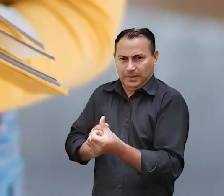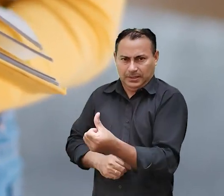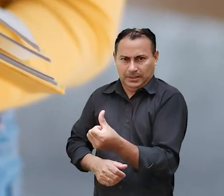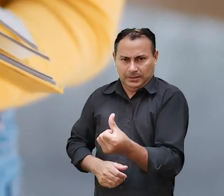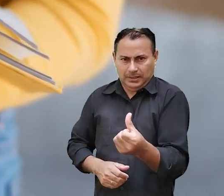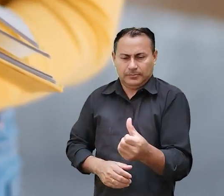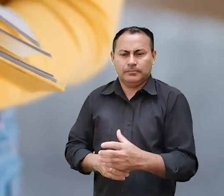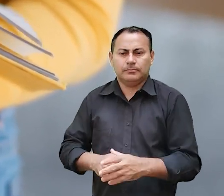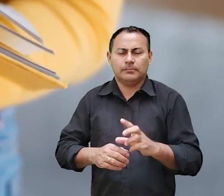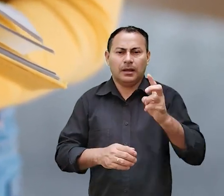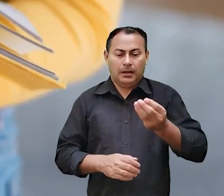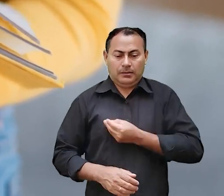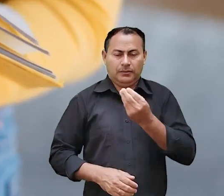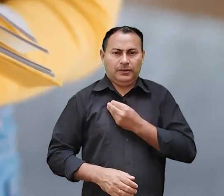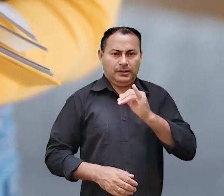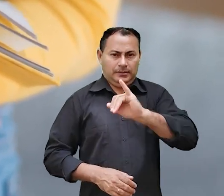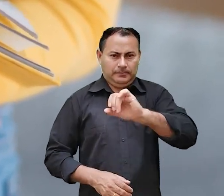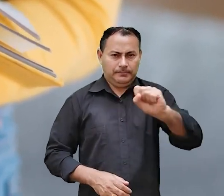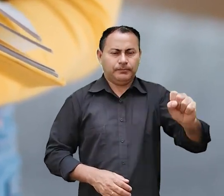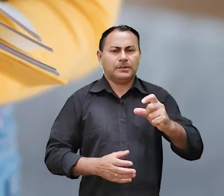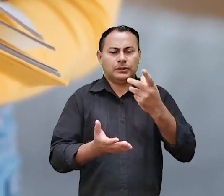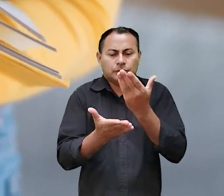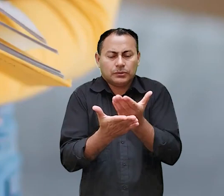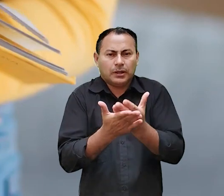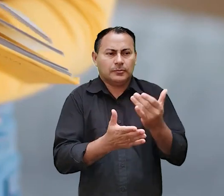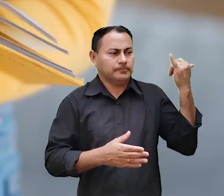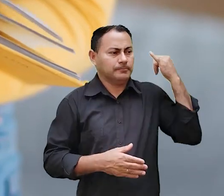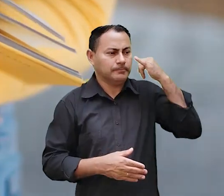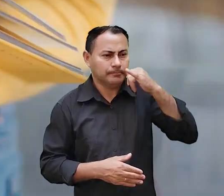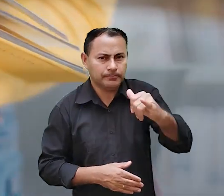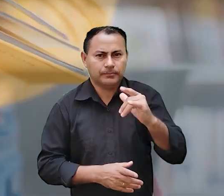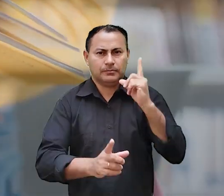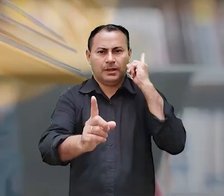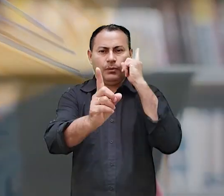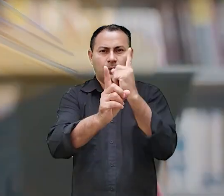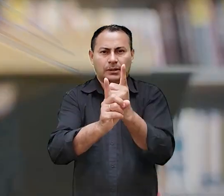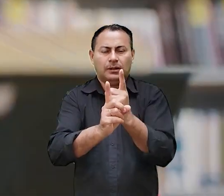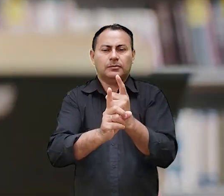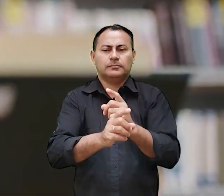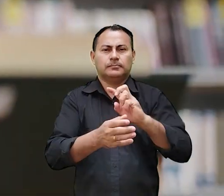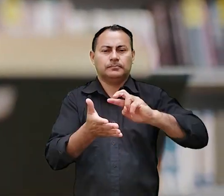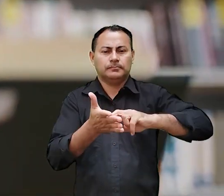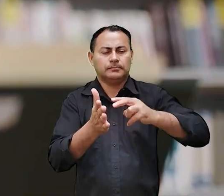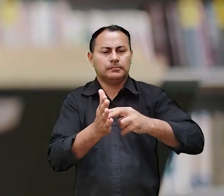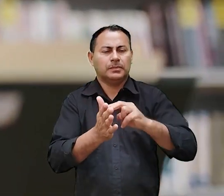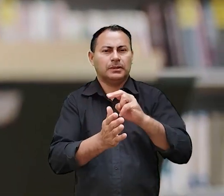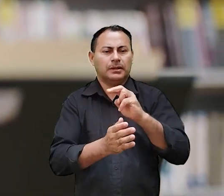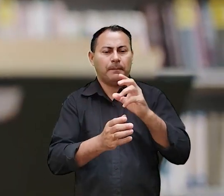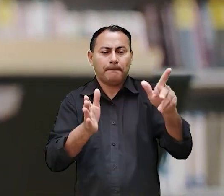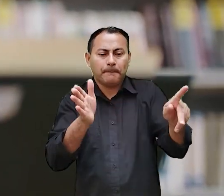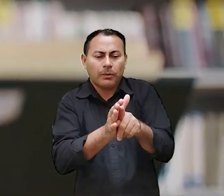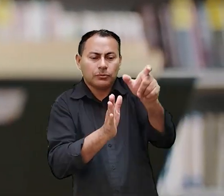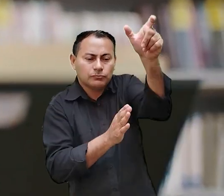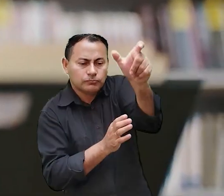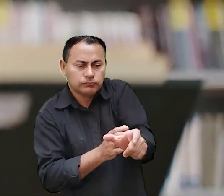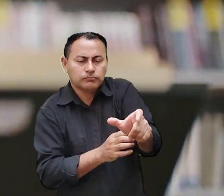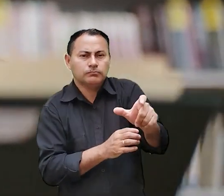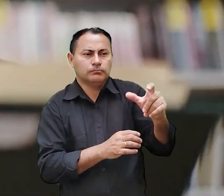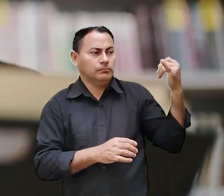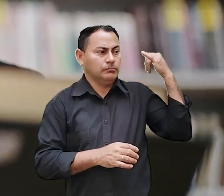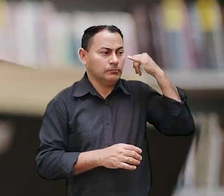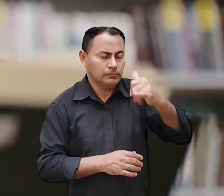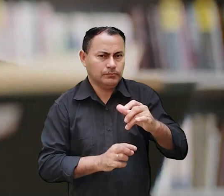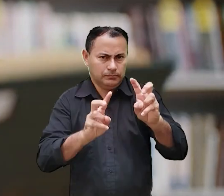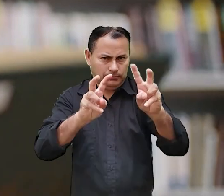considerarmos a vida de Isaías e estudarmos suas profecias encontraremos a definição da natureza de um profeta o